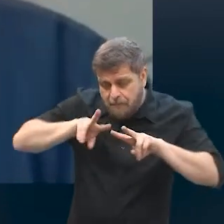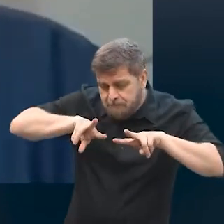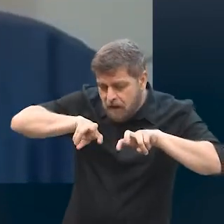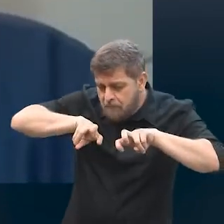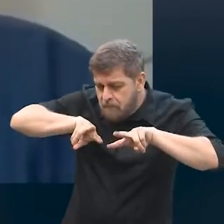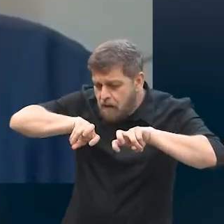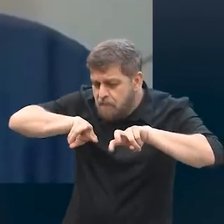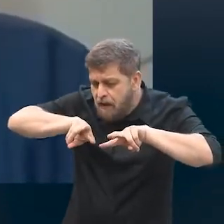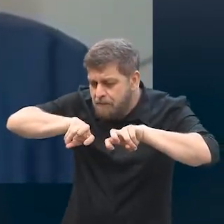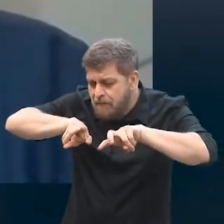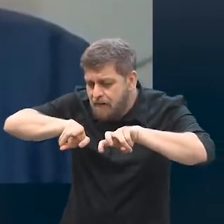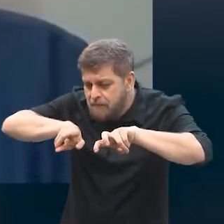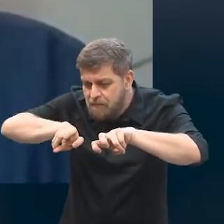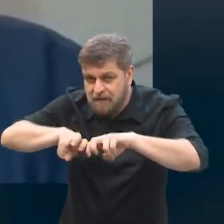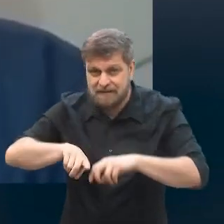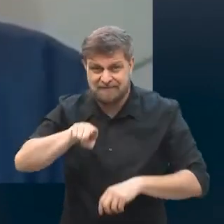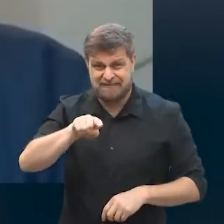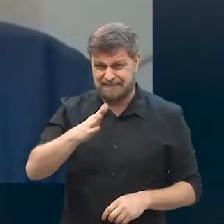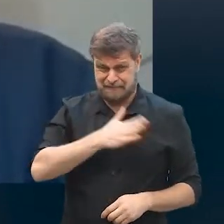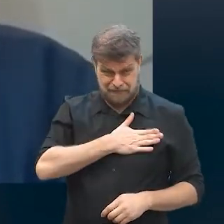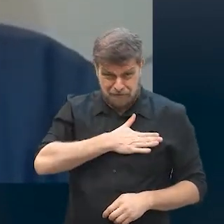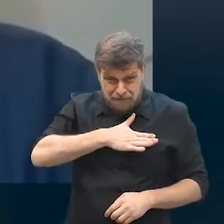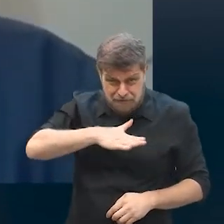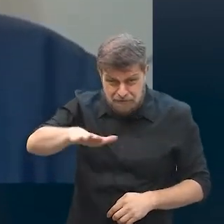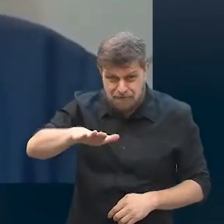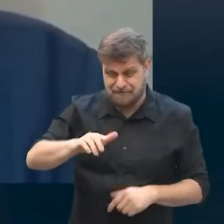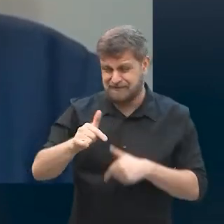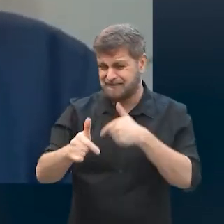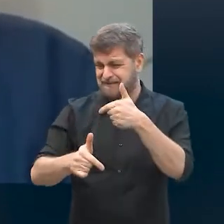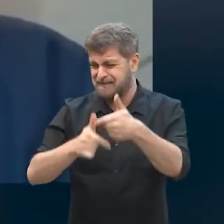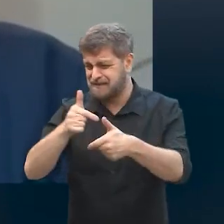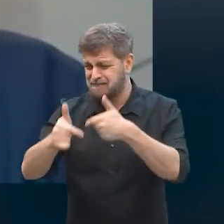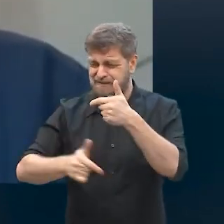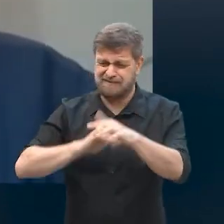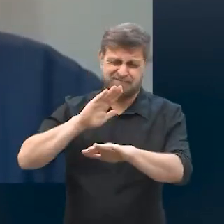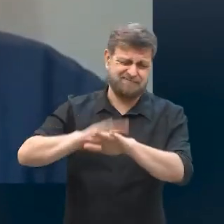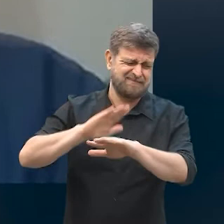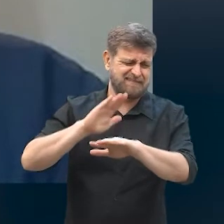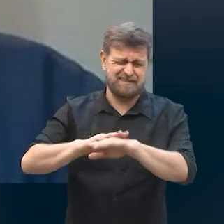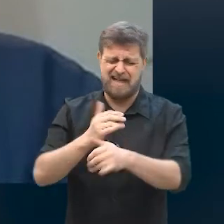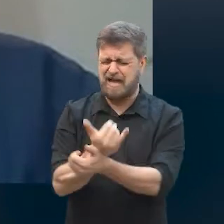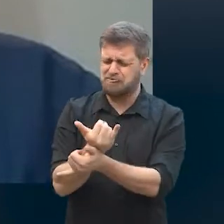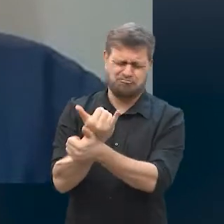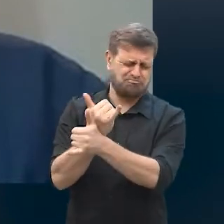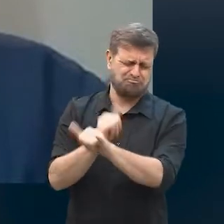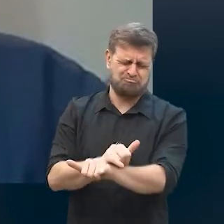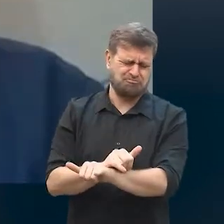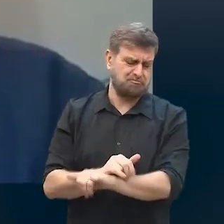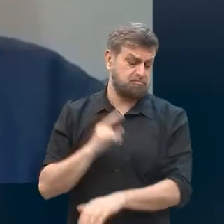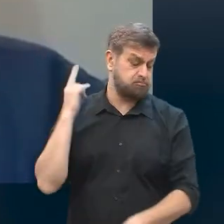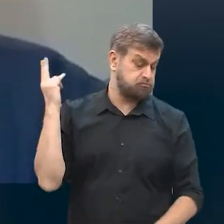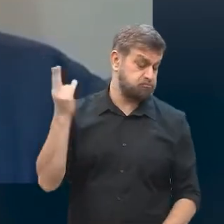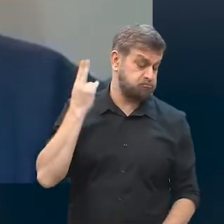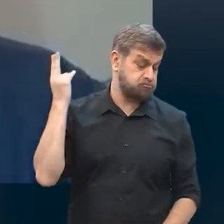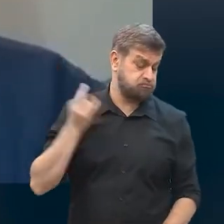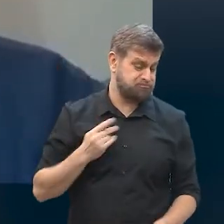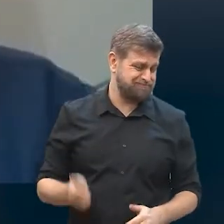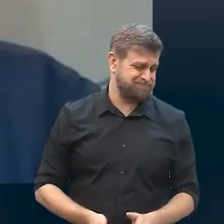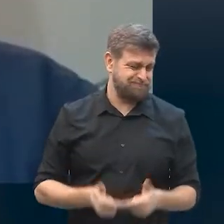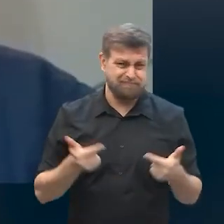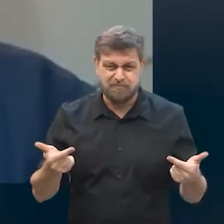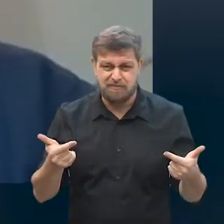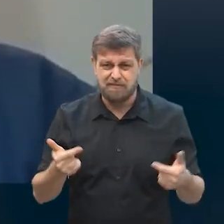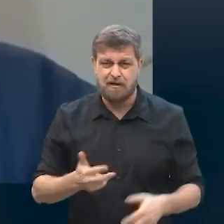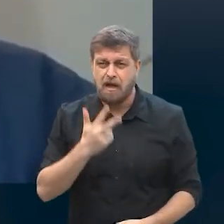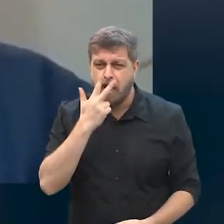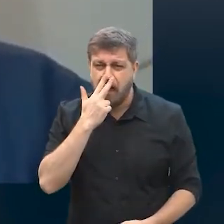E daí, se você não gosta daquilo que você está desenvolvendo, aquilo que você está fazendo, aquilo vira